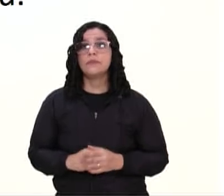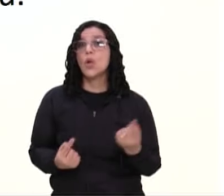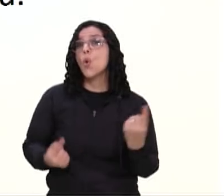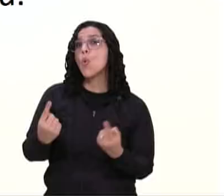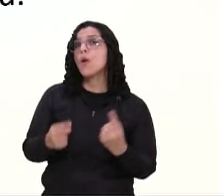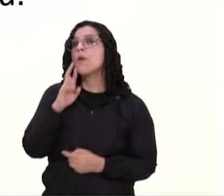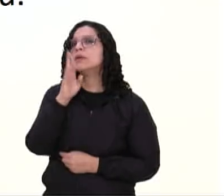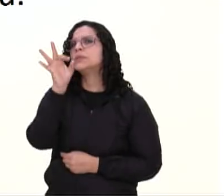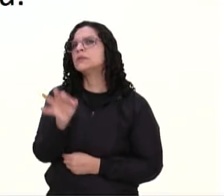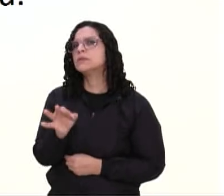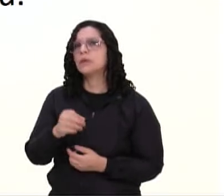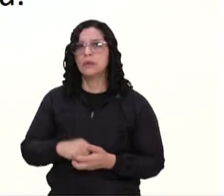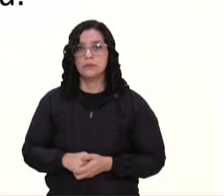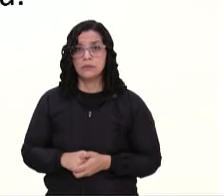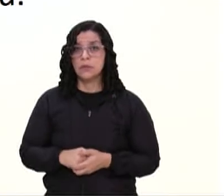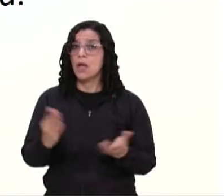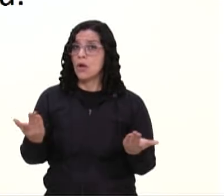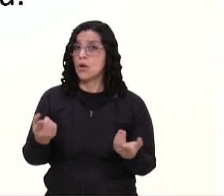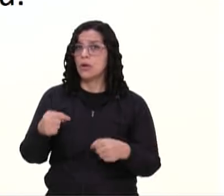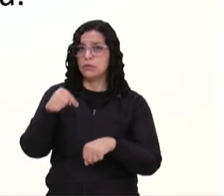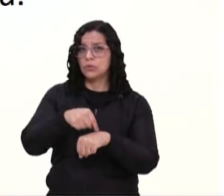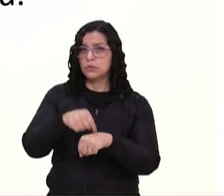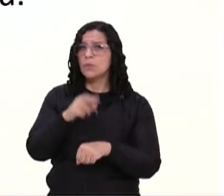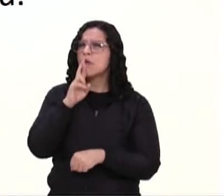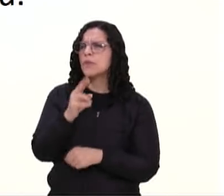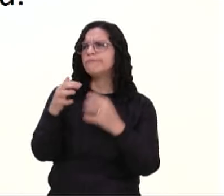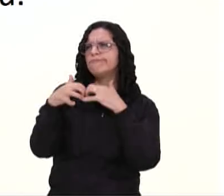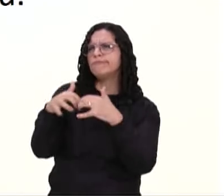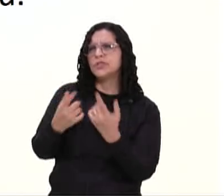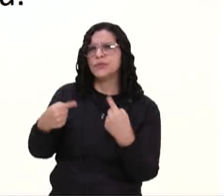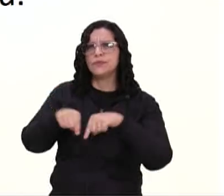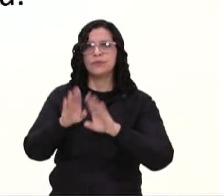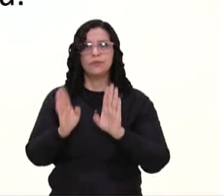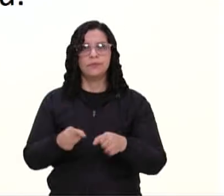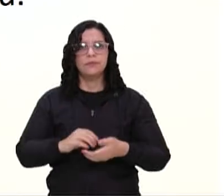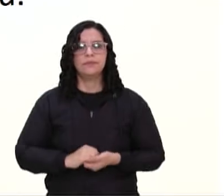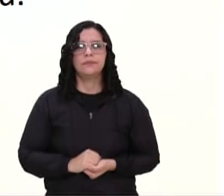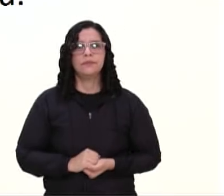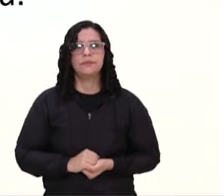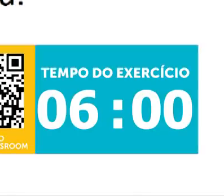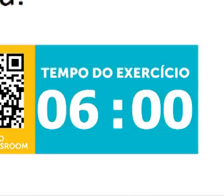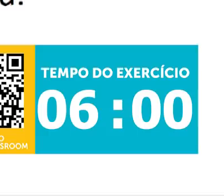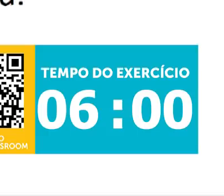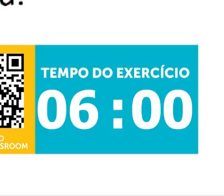e positivismo? Vocês têm aí uns minutinhos para responder e nós já retornamos.